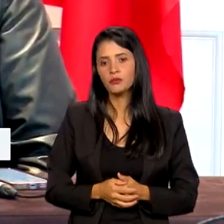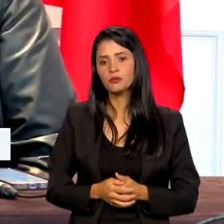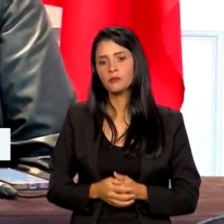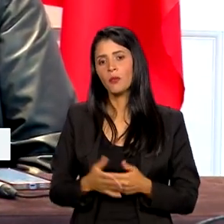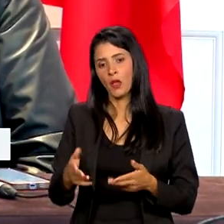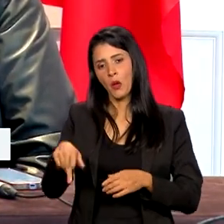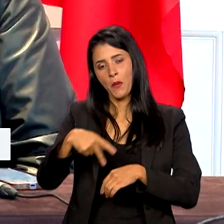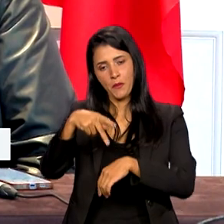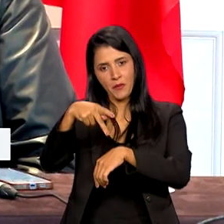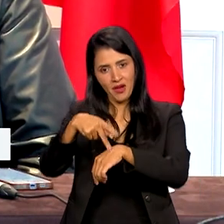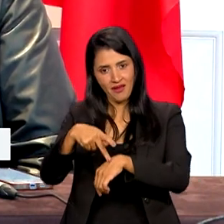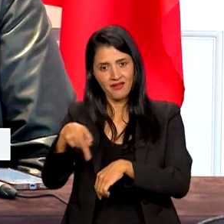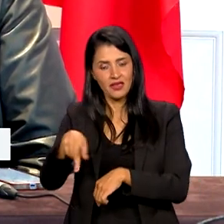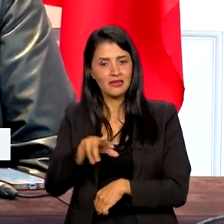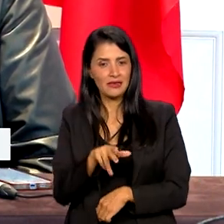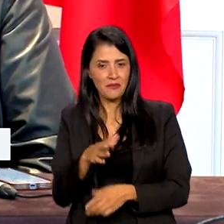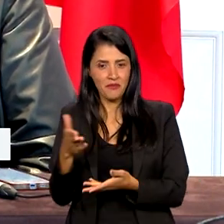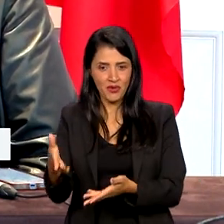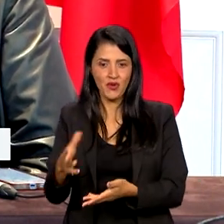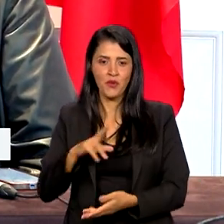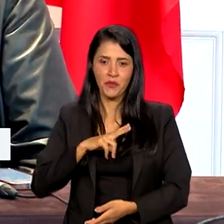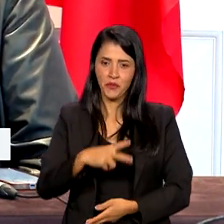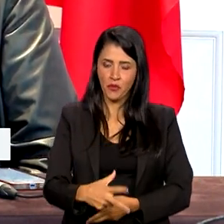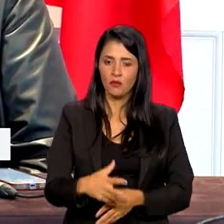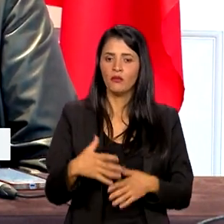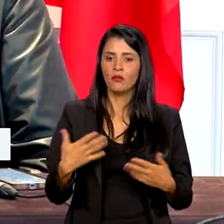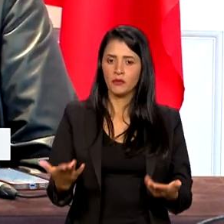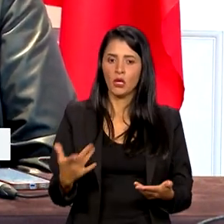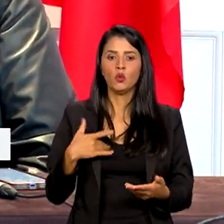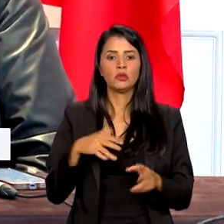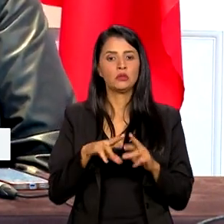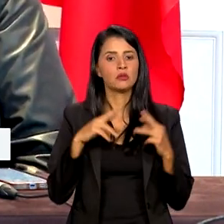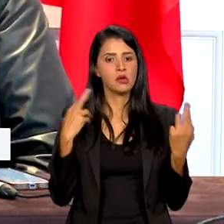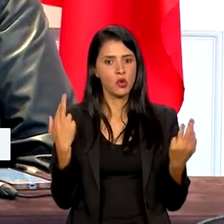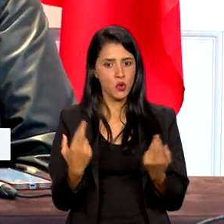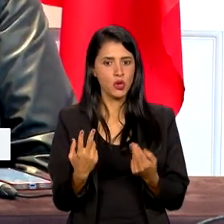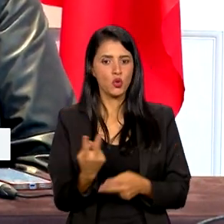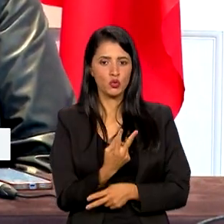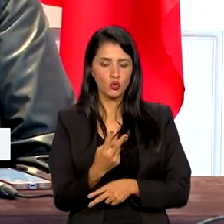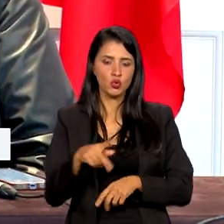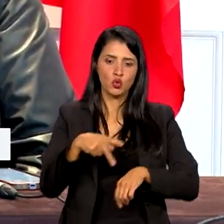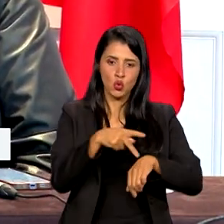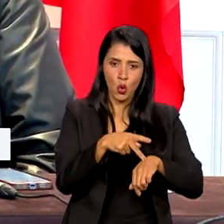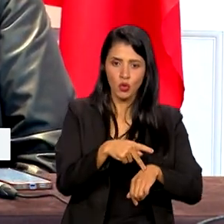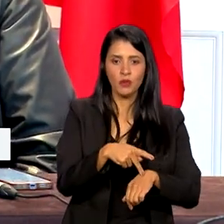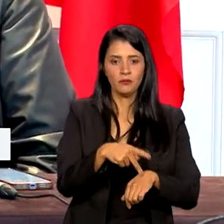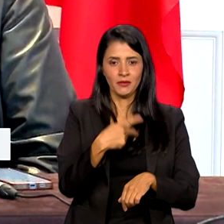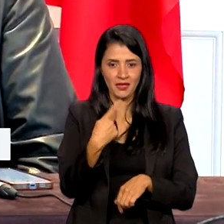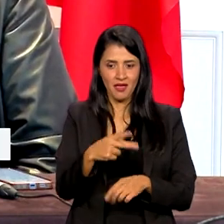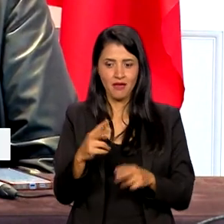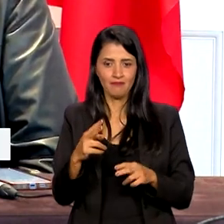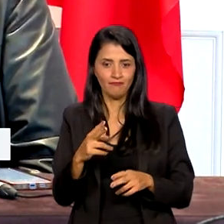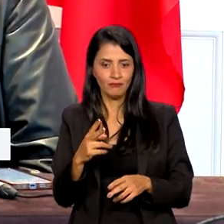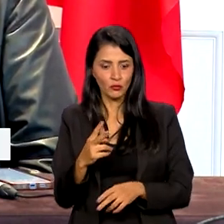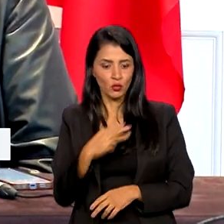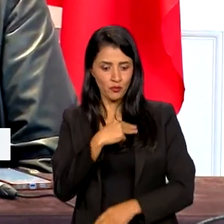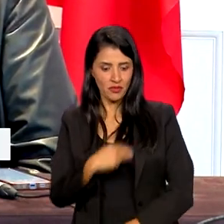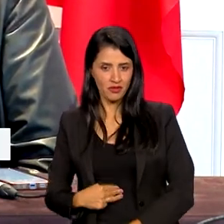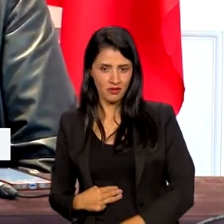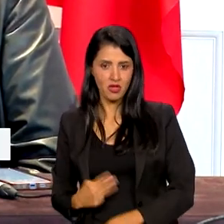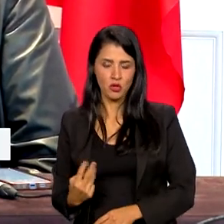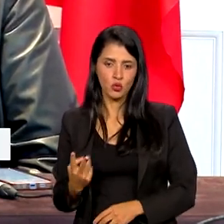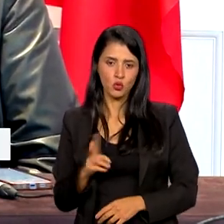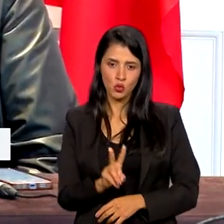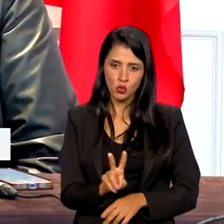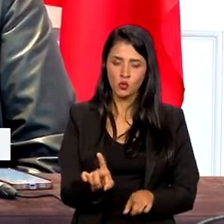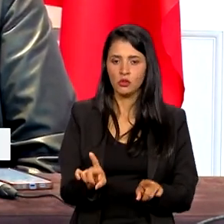ao país irmão, né, a Portugal. Então, tanto nas reuniões bilaterais dos ministros, quanto na reunião